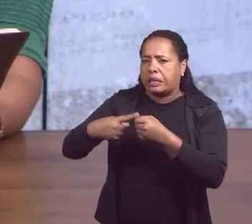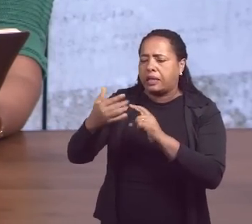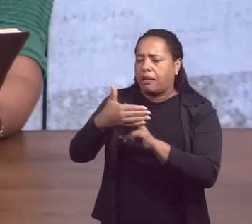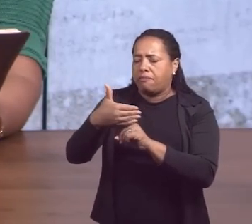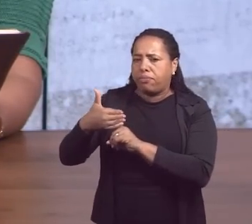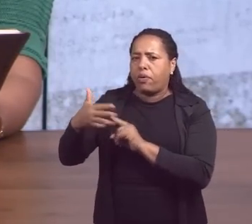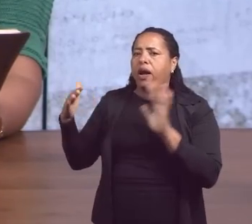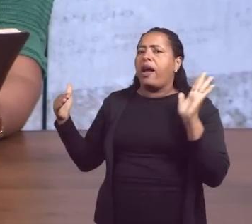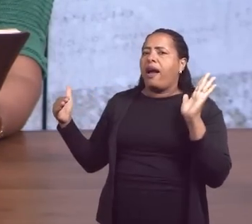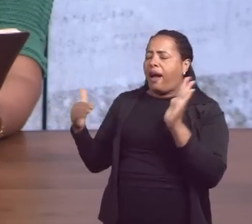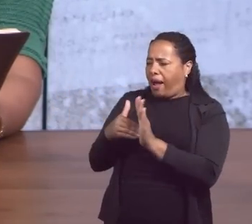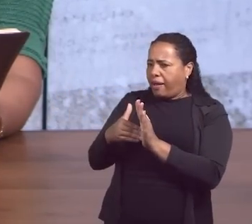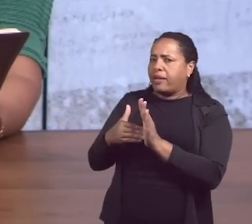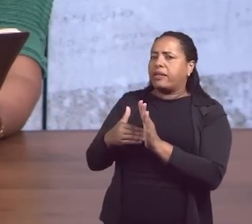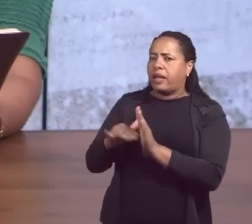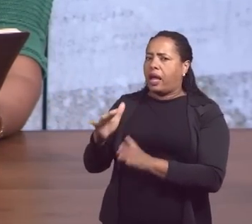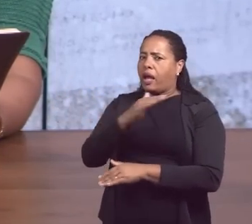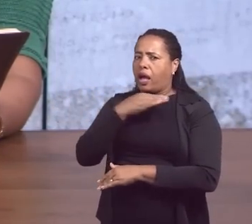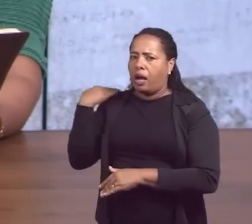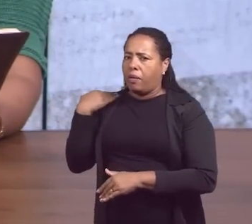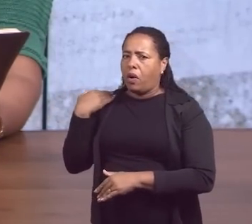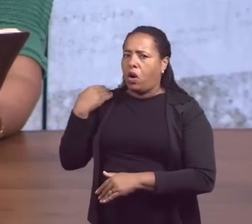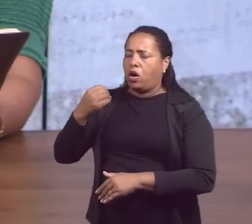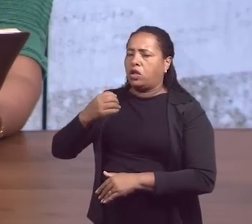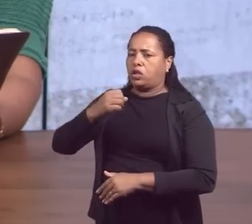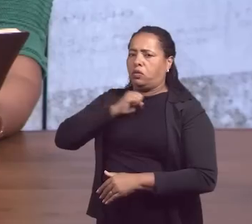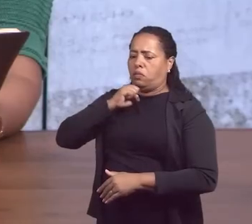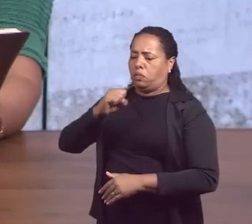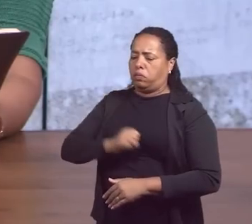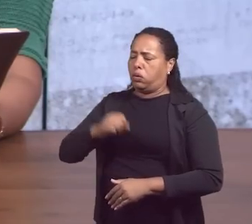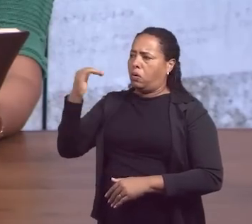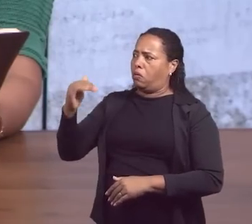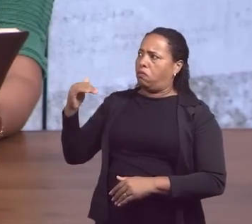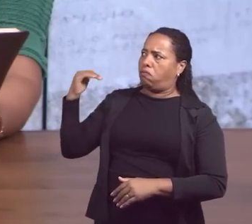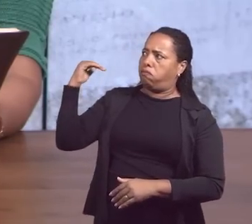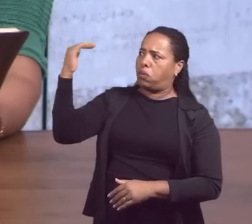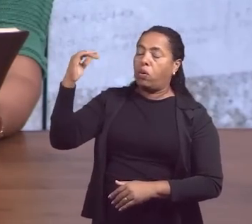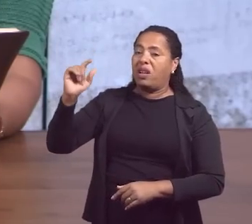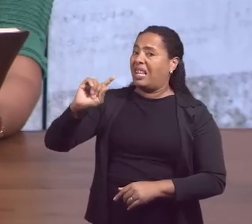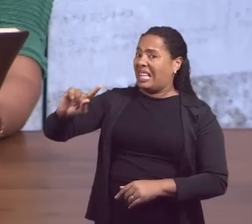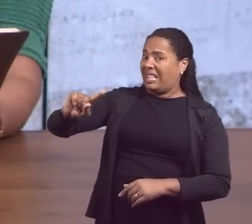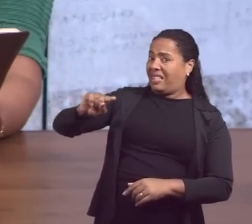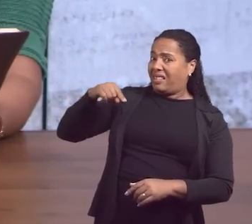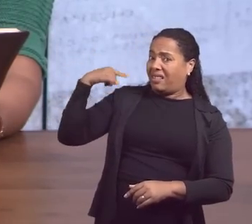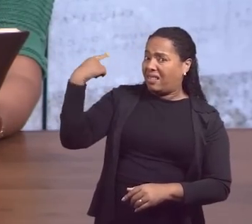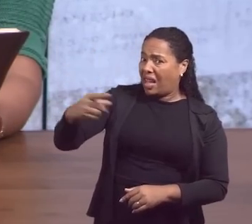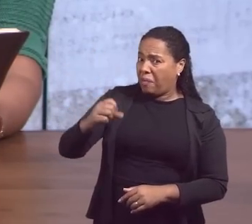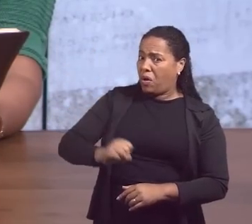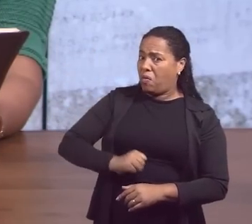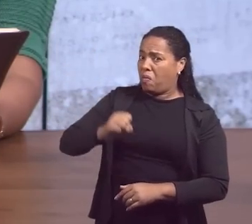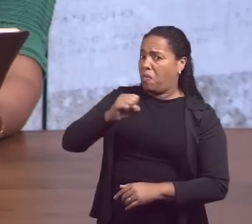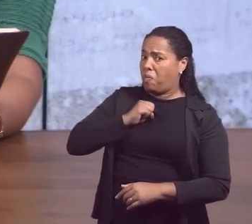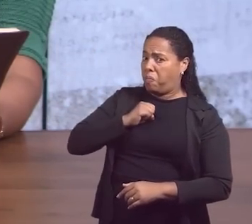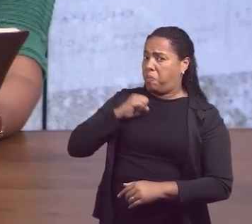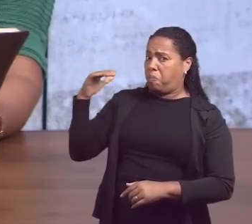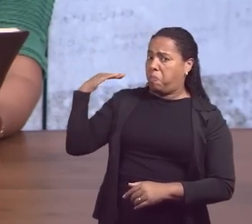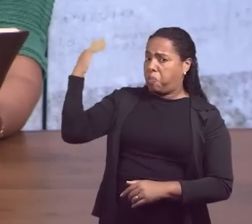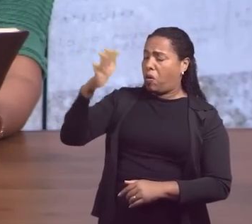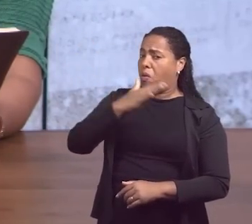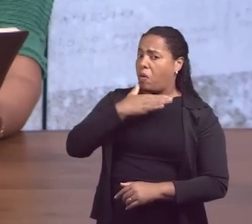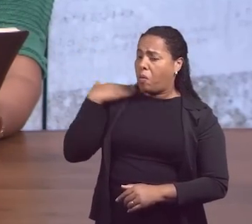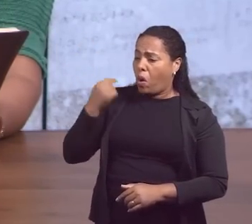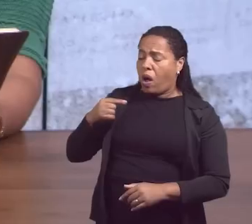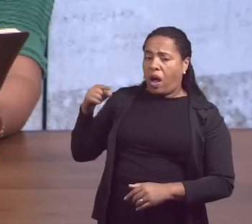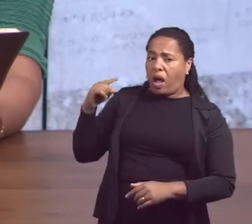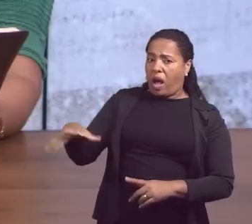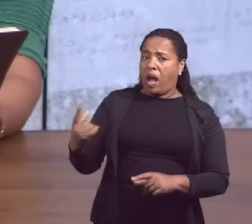a morte do sumo sacerdote. Mas, depois da morte do sumo sacerdote, o homicida voltará à